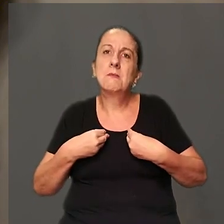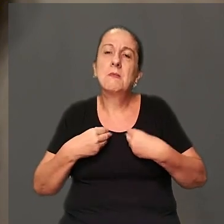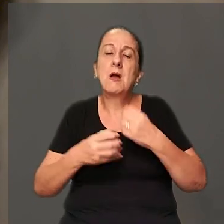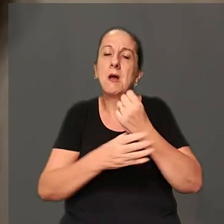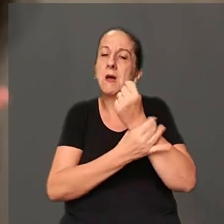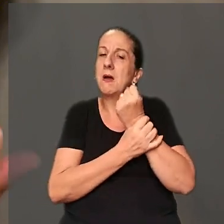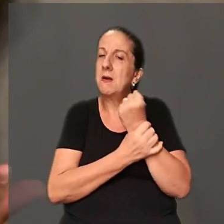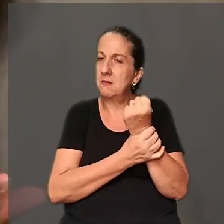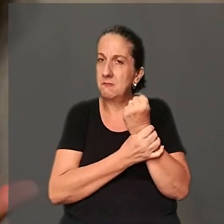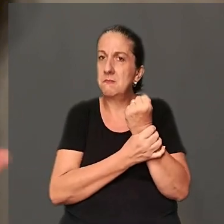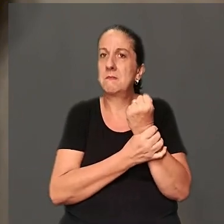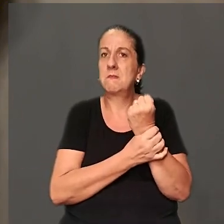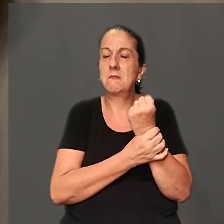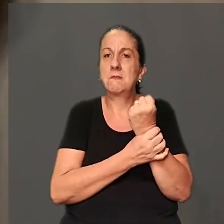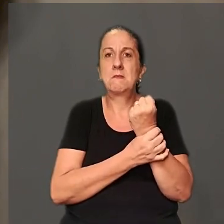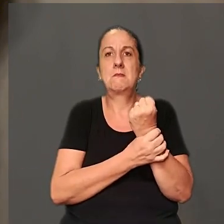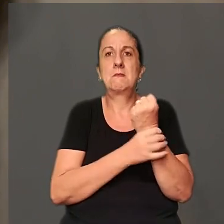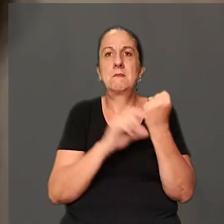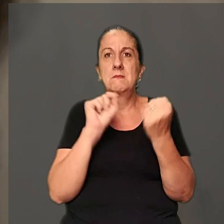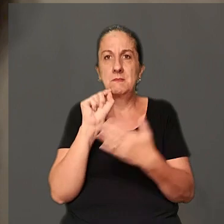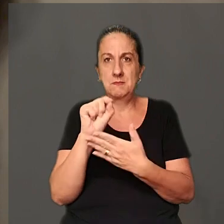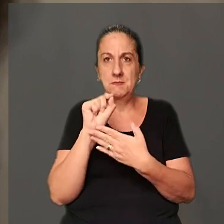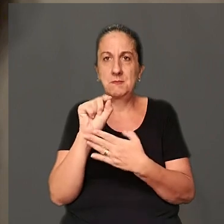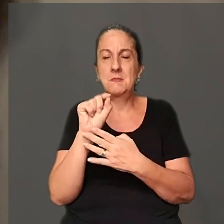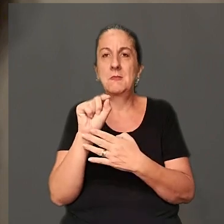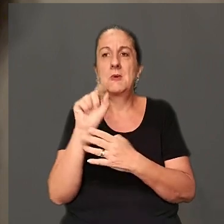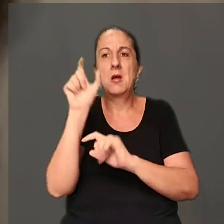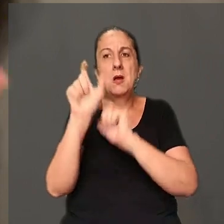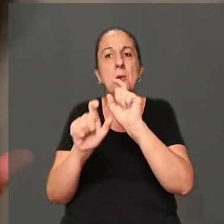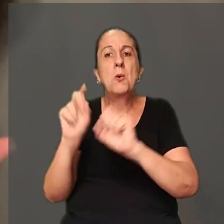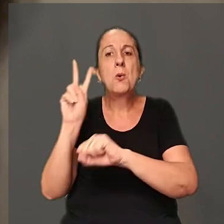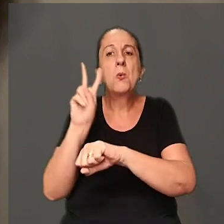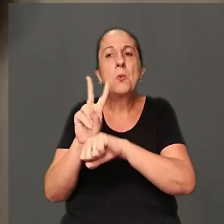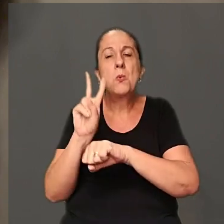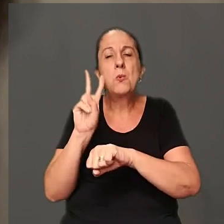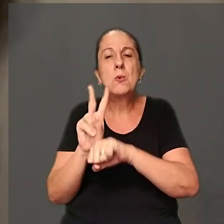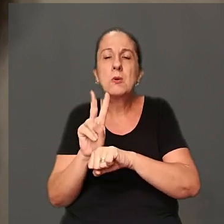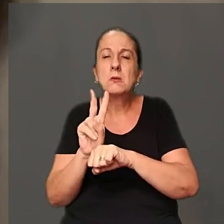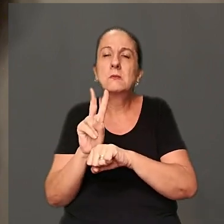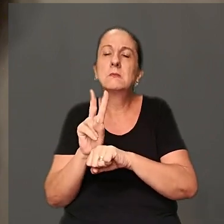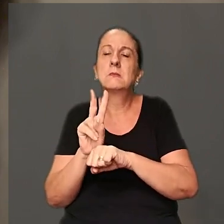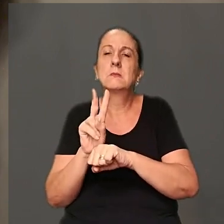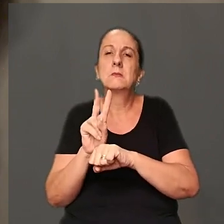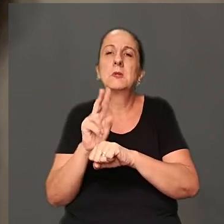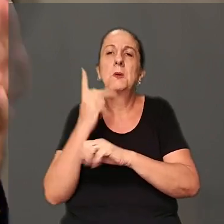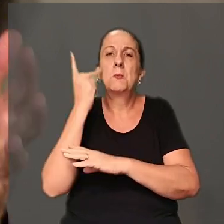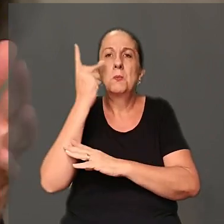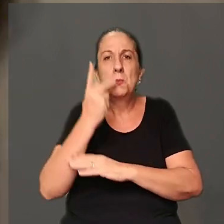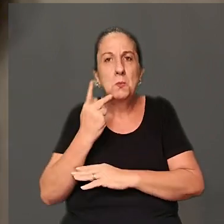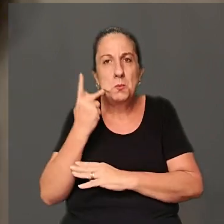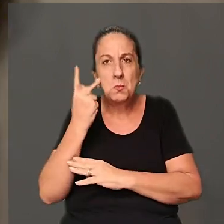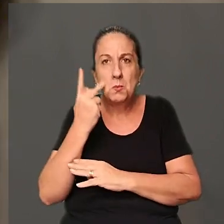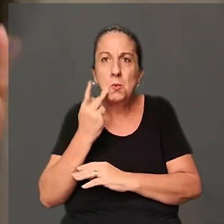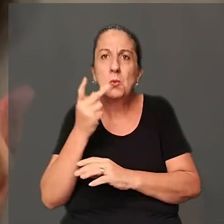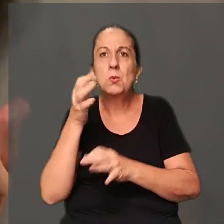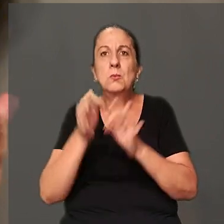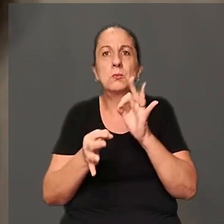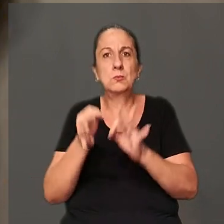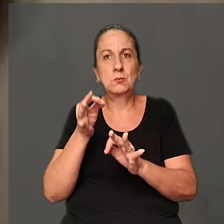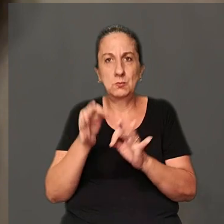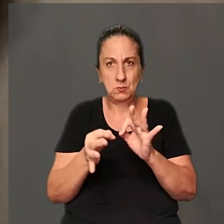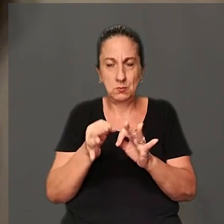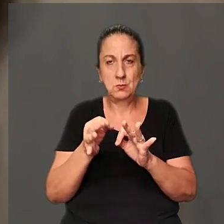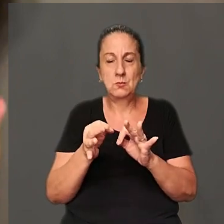a garantia de que alguém está cuidando da política